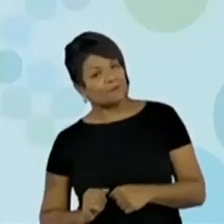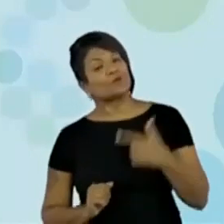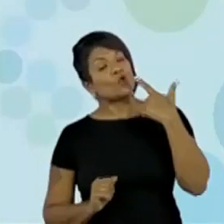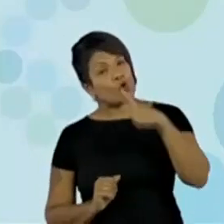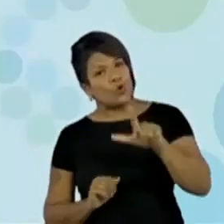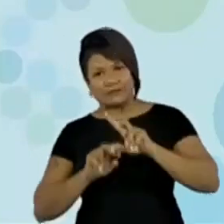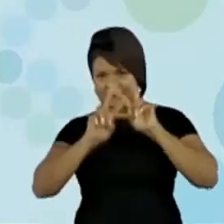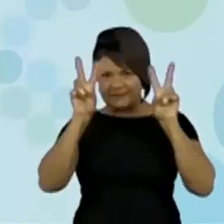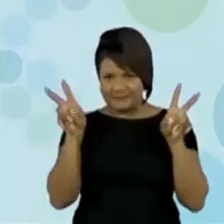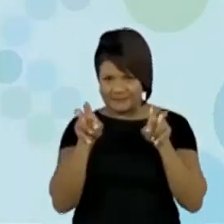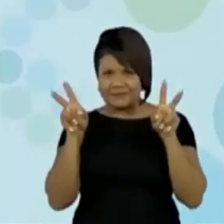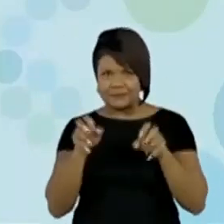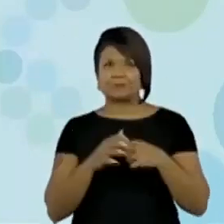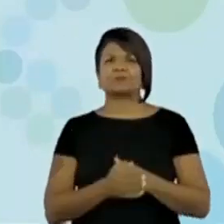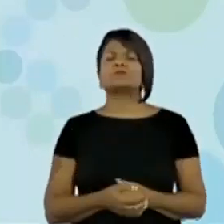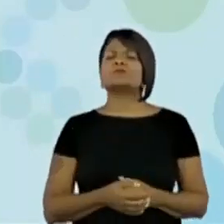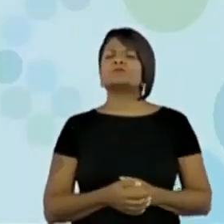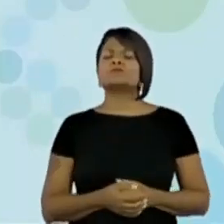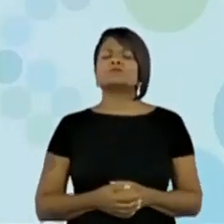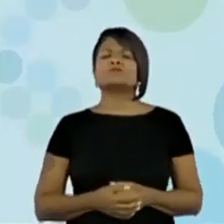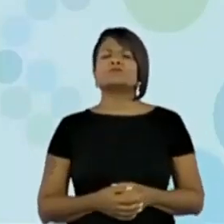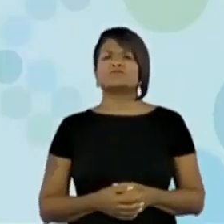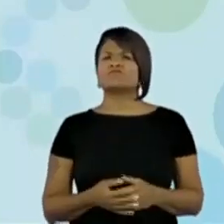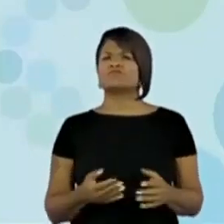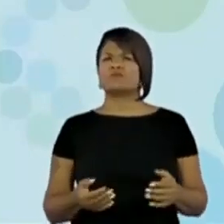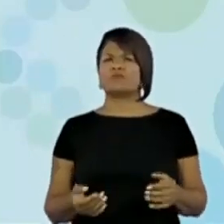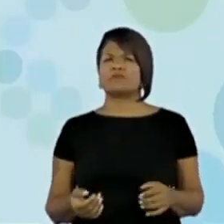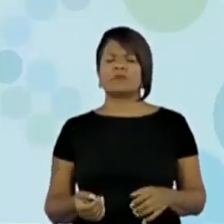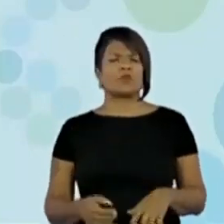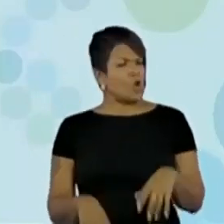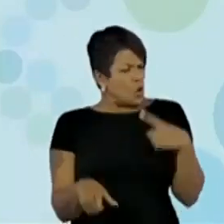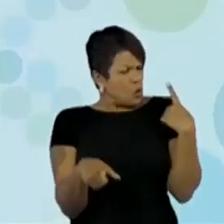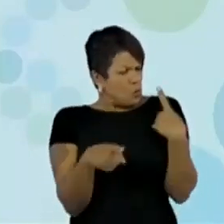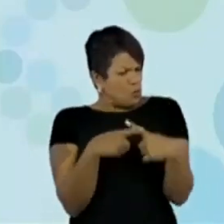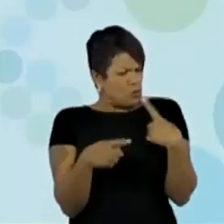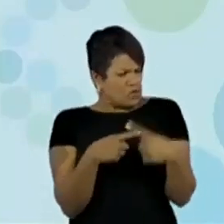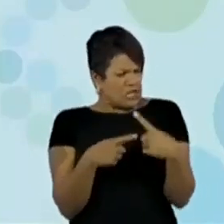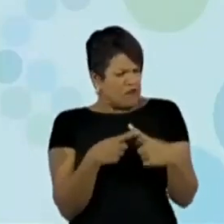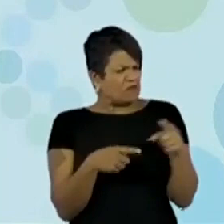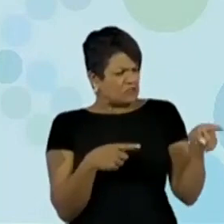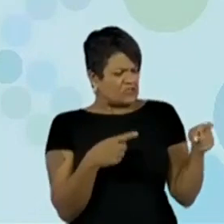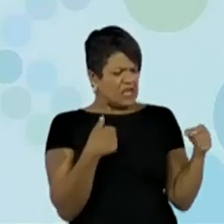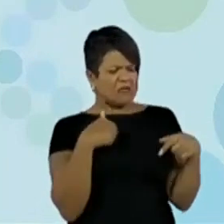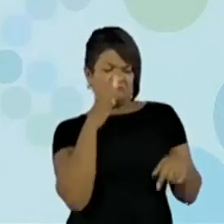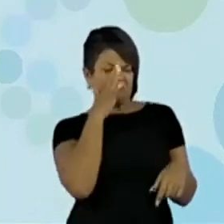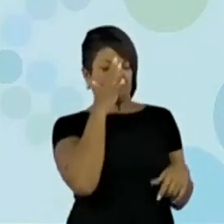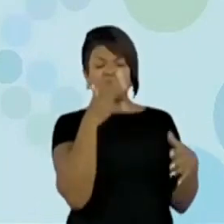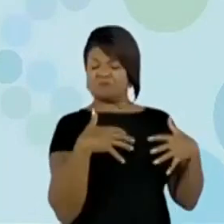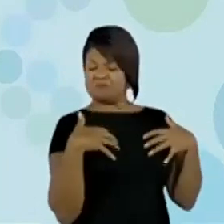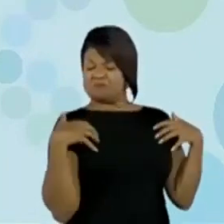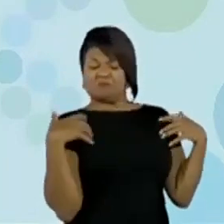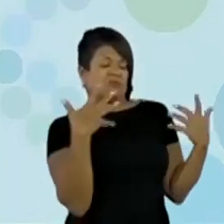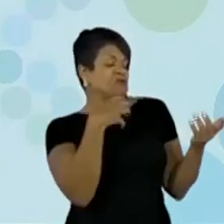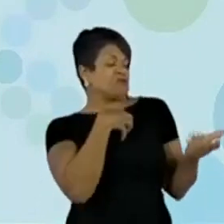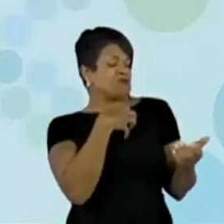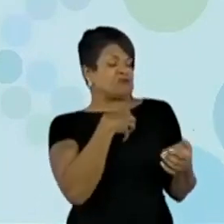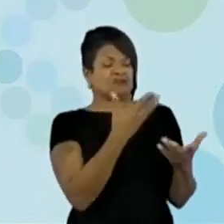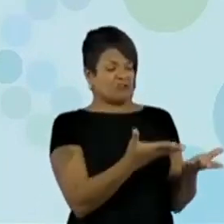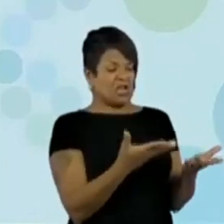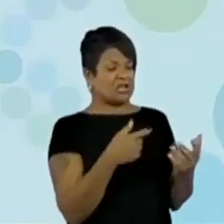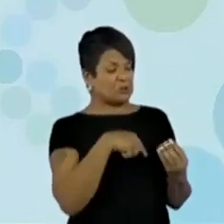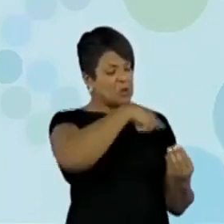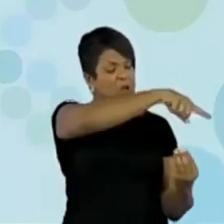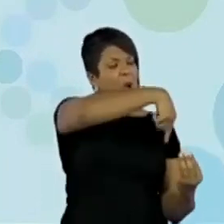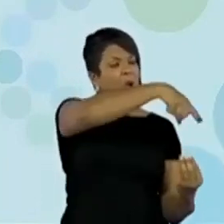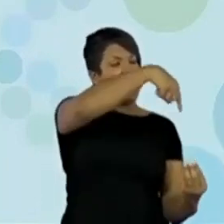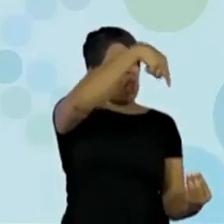expressão? Por que está você com esse ar toda cheia de si, toda enrolada, para